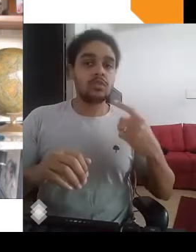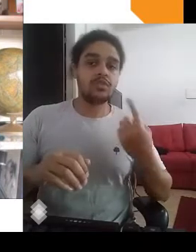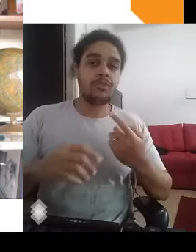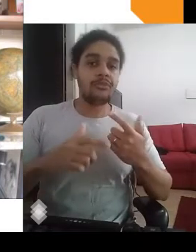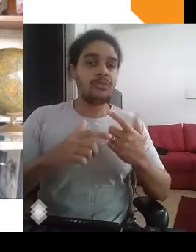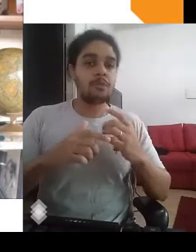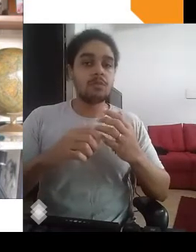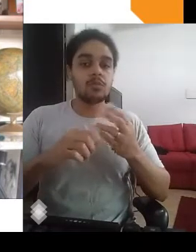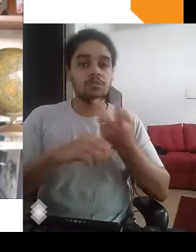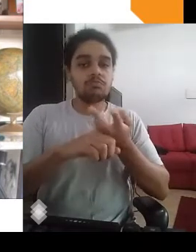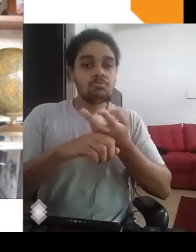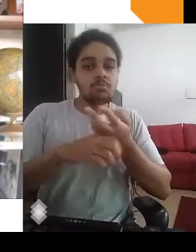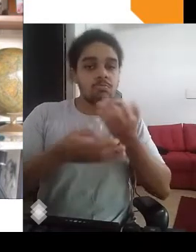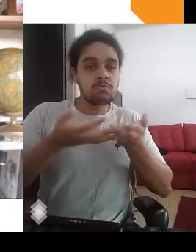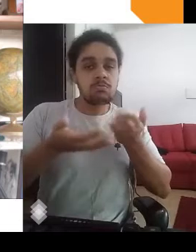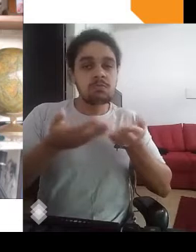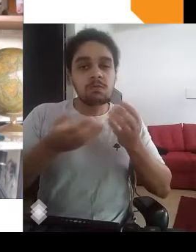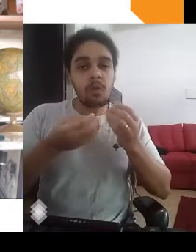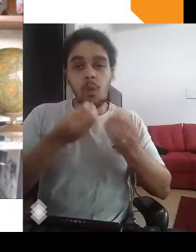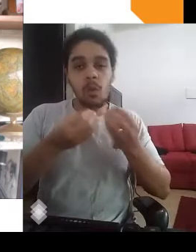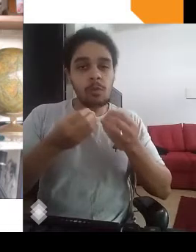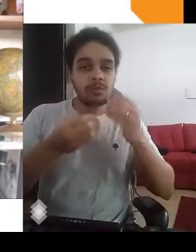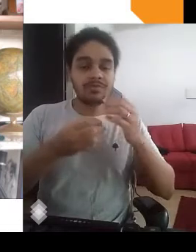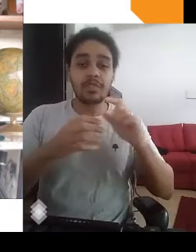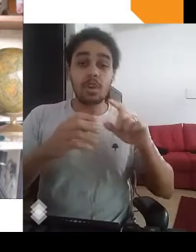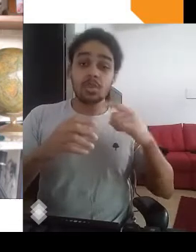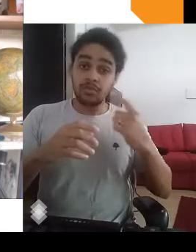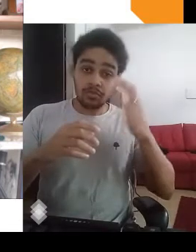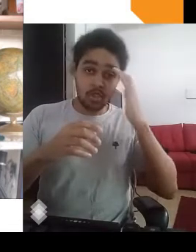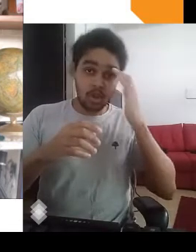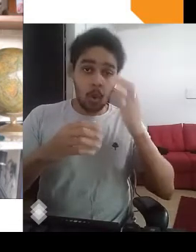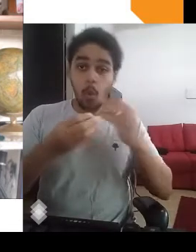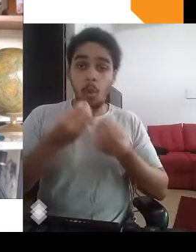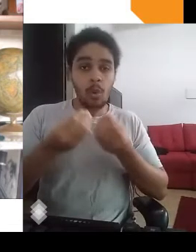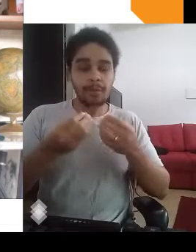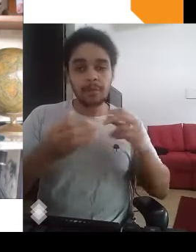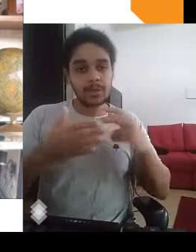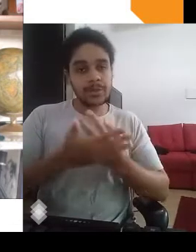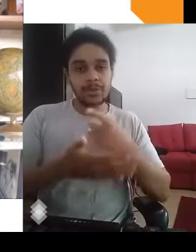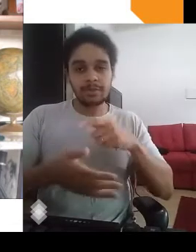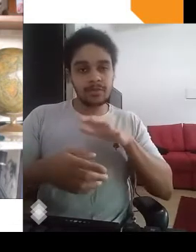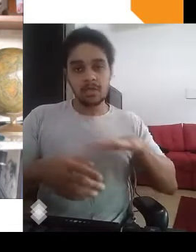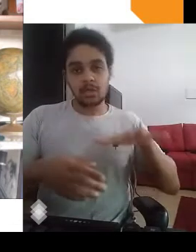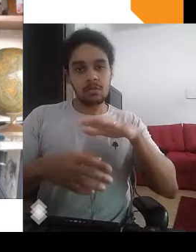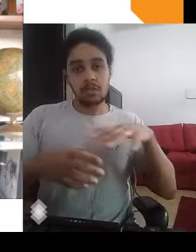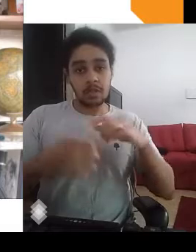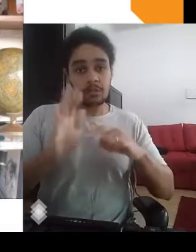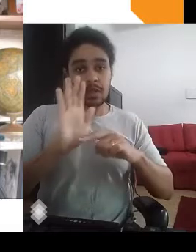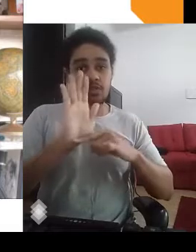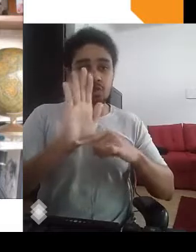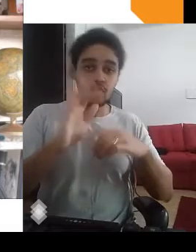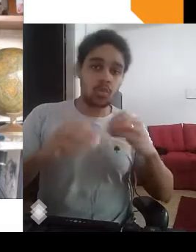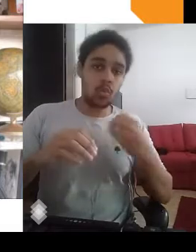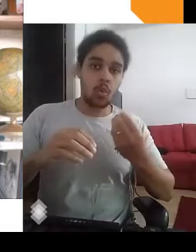a gente vai procurar tratar. Para a gente entender como que se dá essa materialidade, como que o espaço pode favorecer